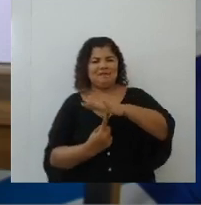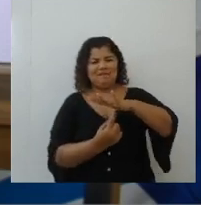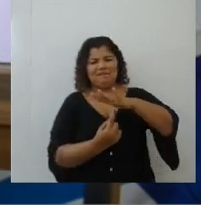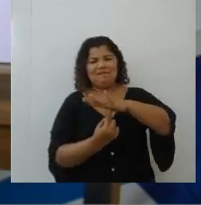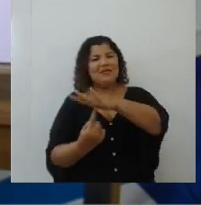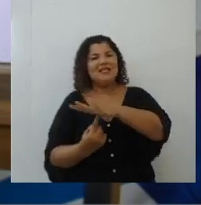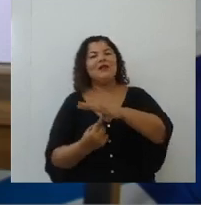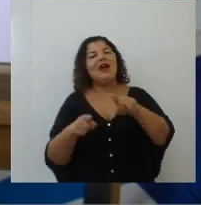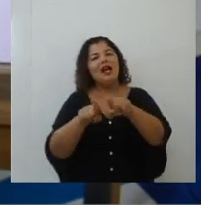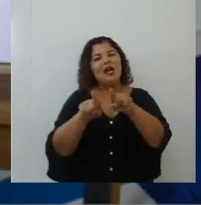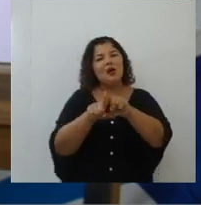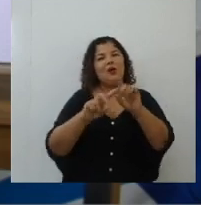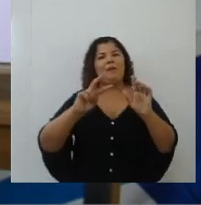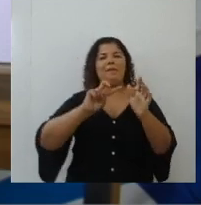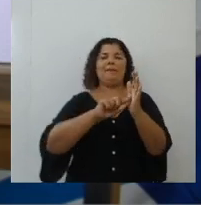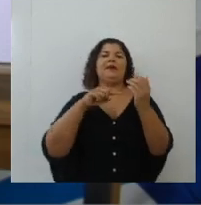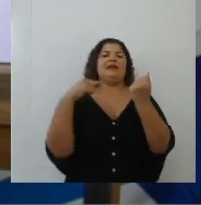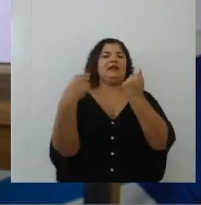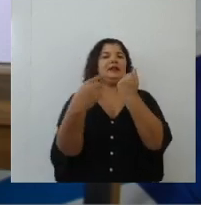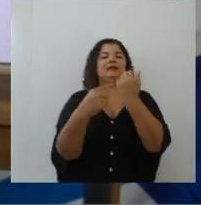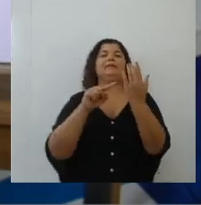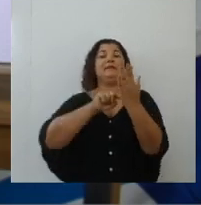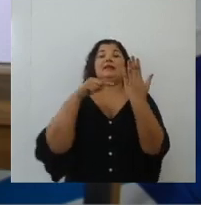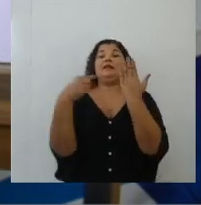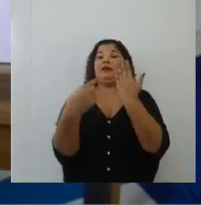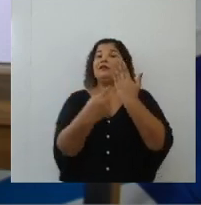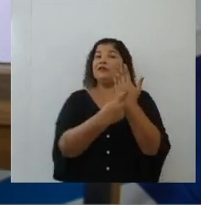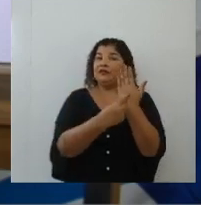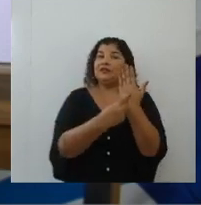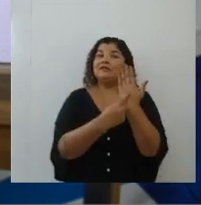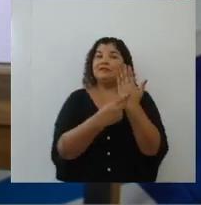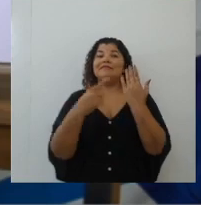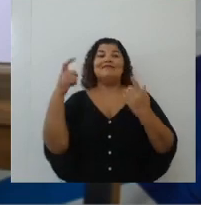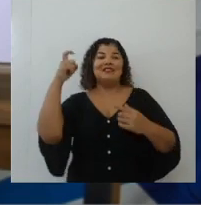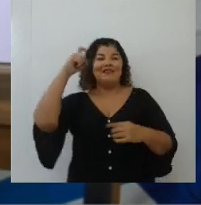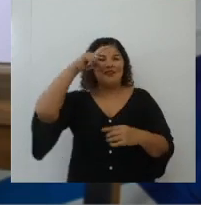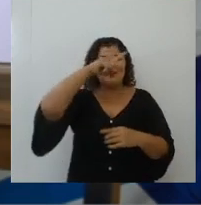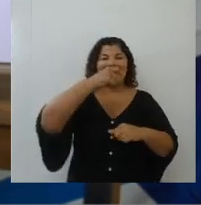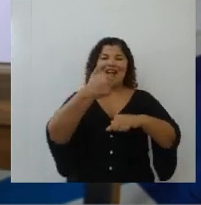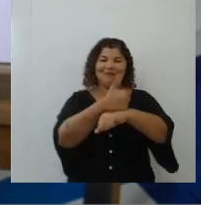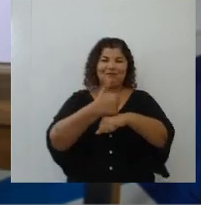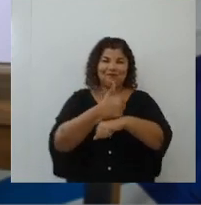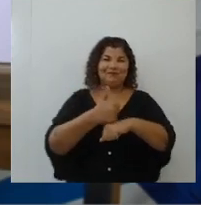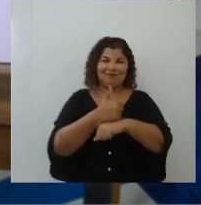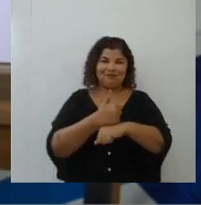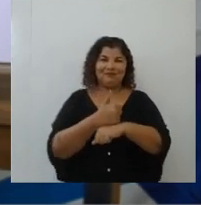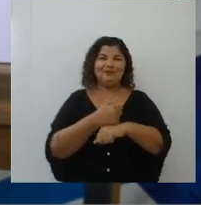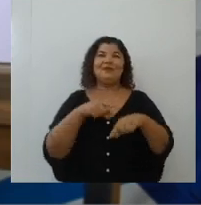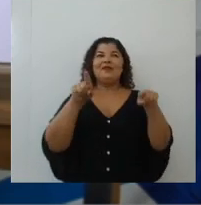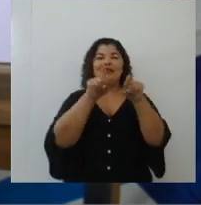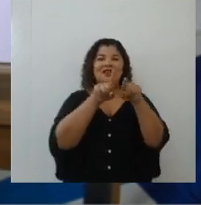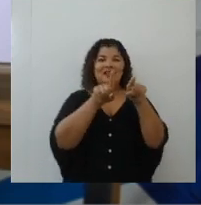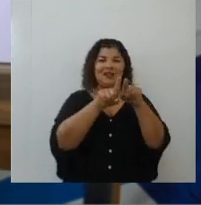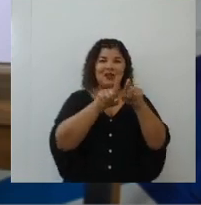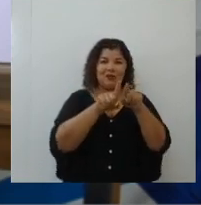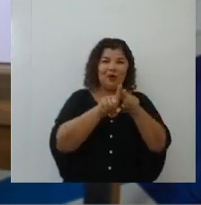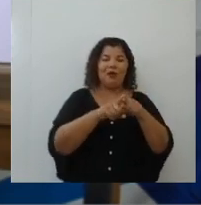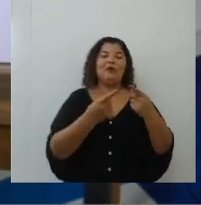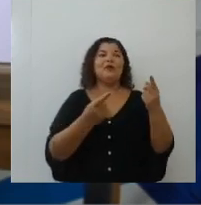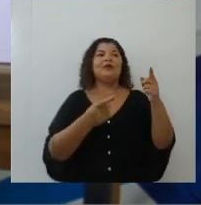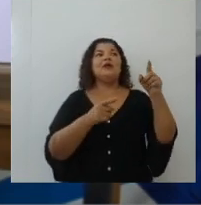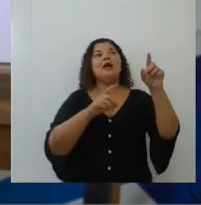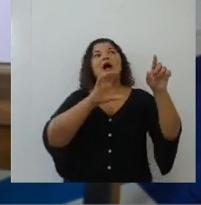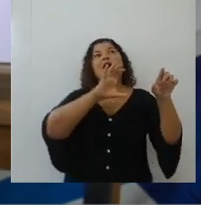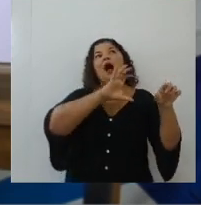metáfora. Nesses três exemplos, meus amores, e lá pegando o exemplo de Camões, amor é fogo, que é um quarto exemplo de